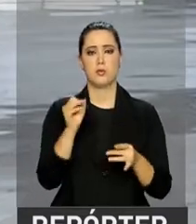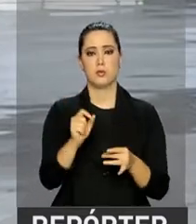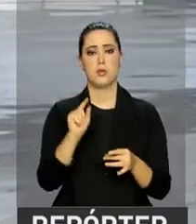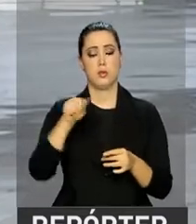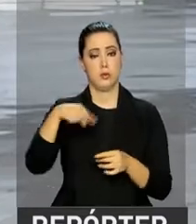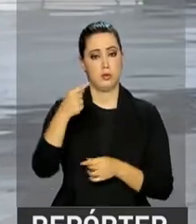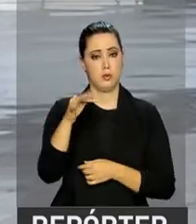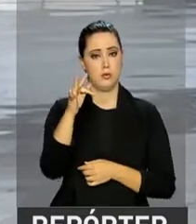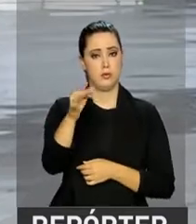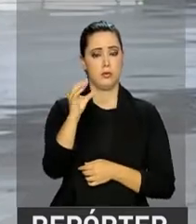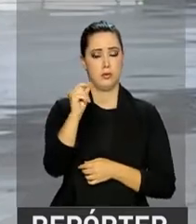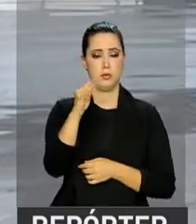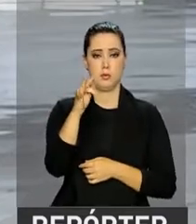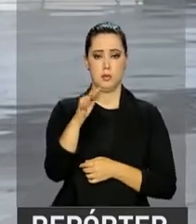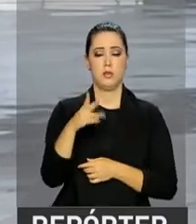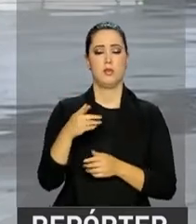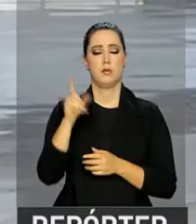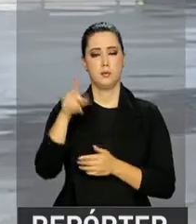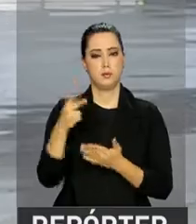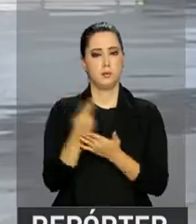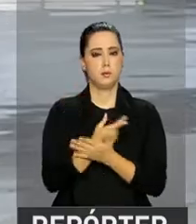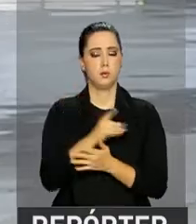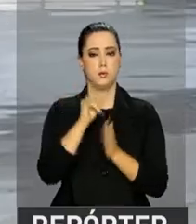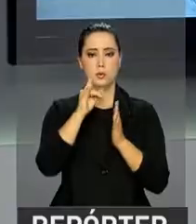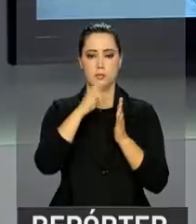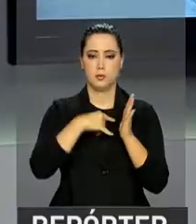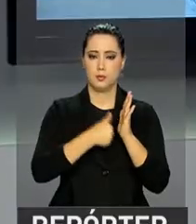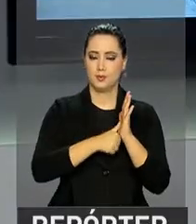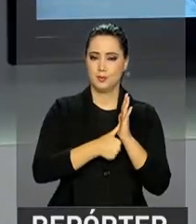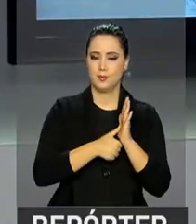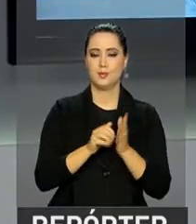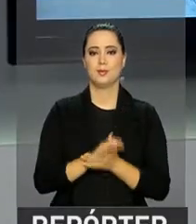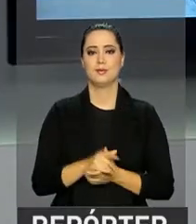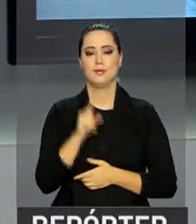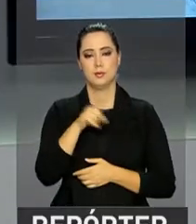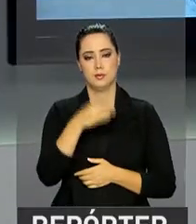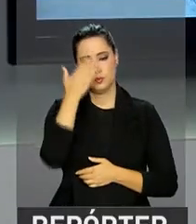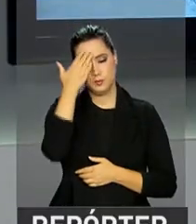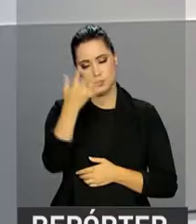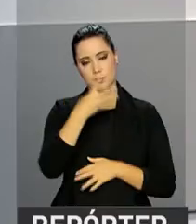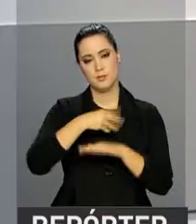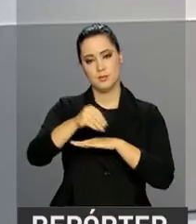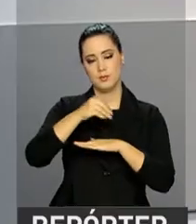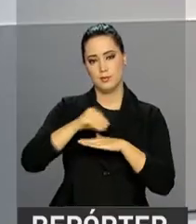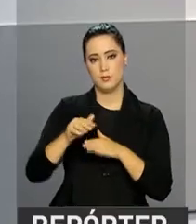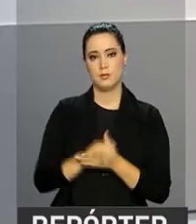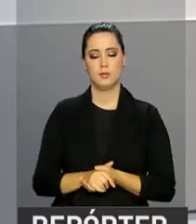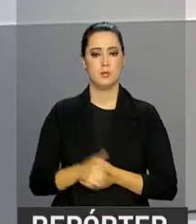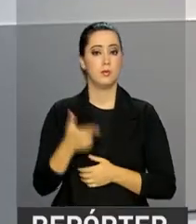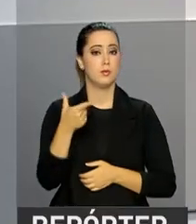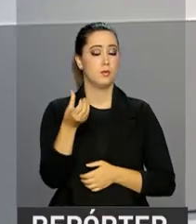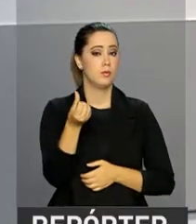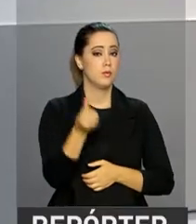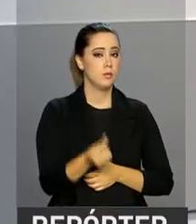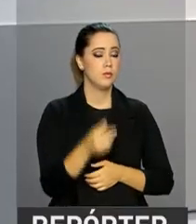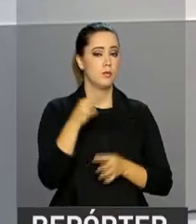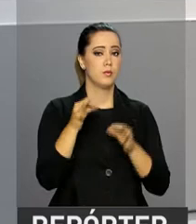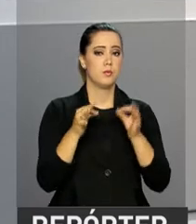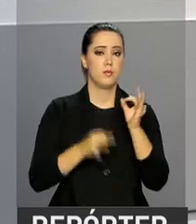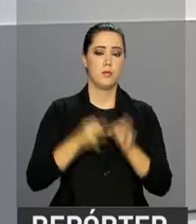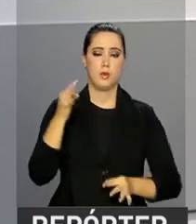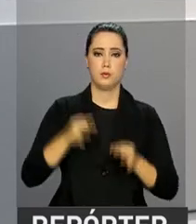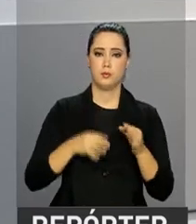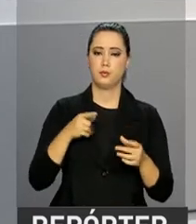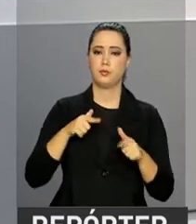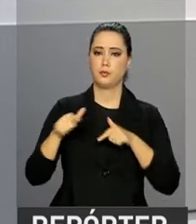o documento nacional do cidadão. Eu volto com você, Roberto. Tá certo, Pablo. Obrigado aí pela informação. Em 2016, a Justiça